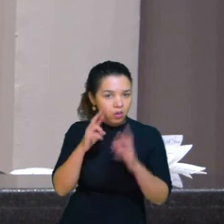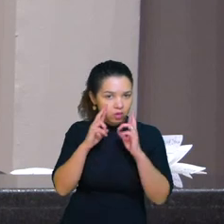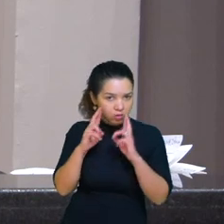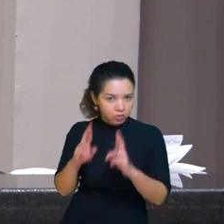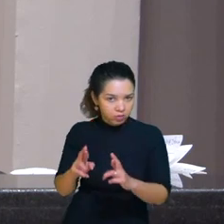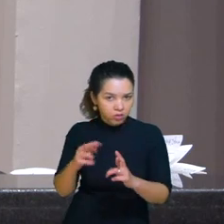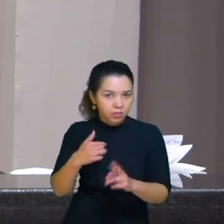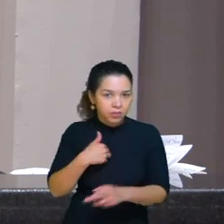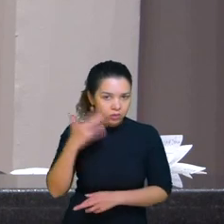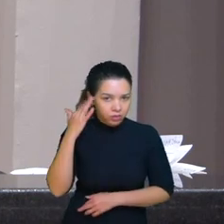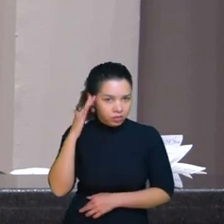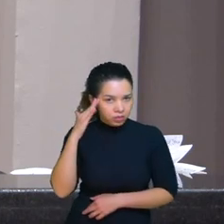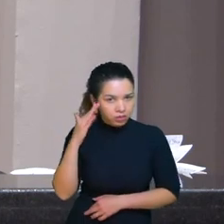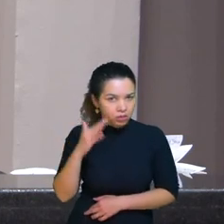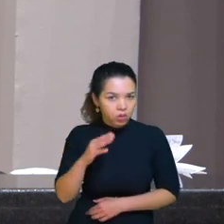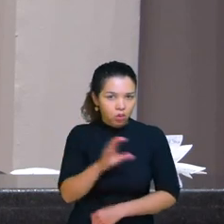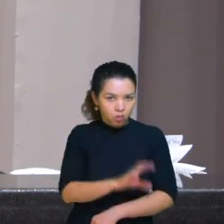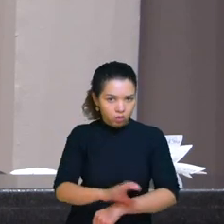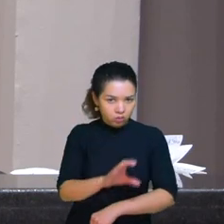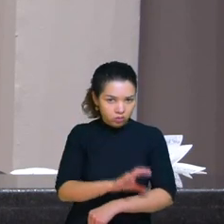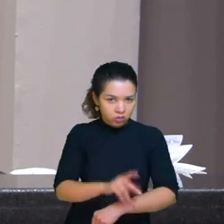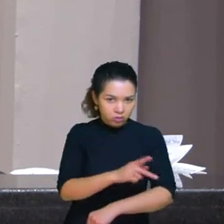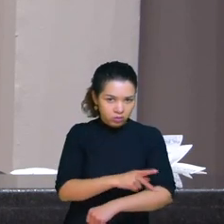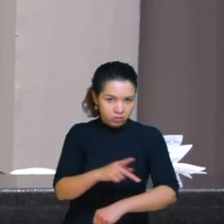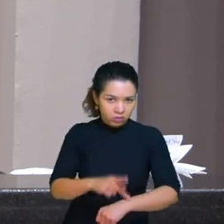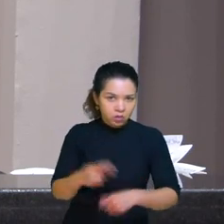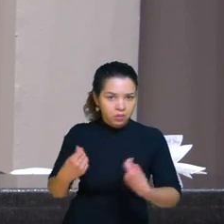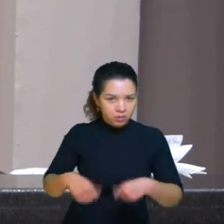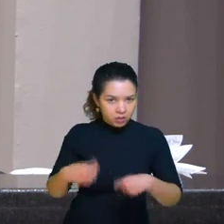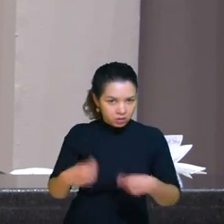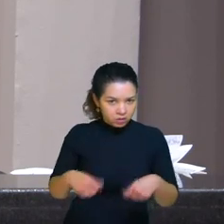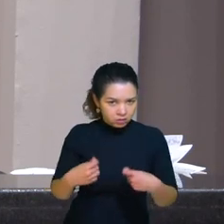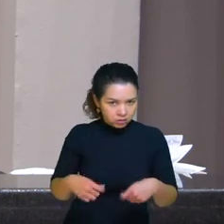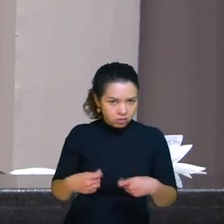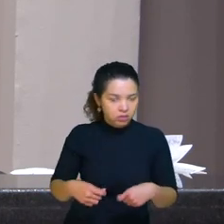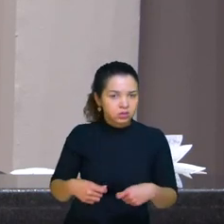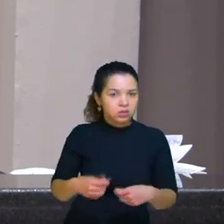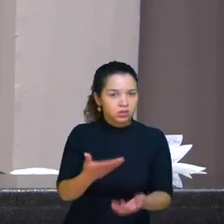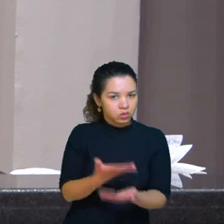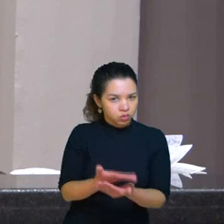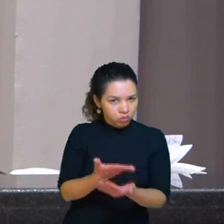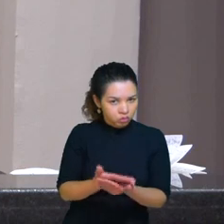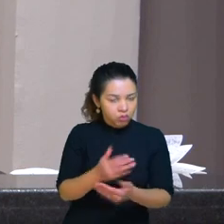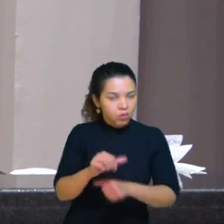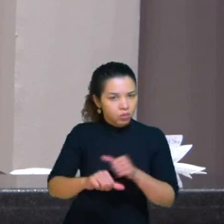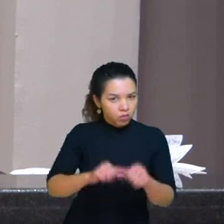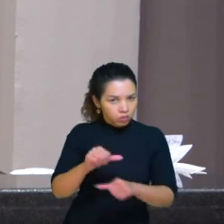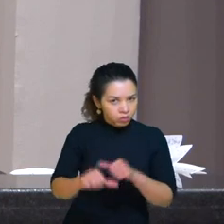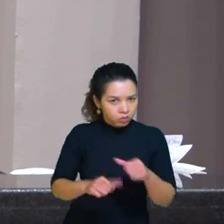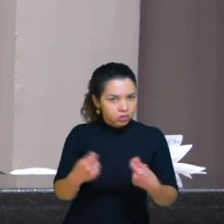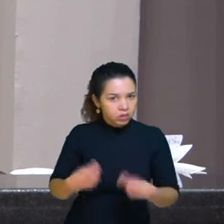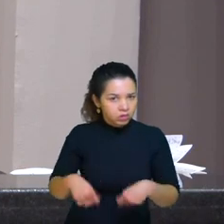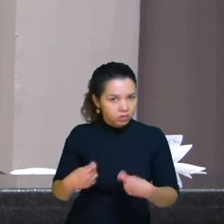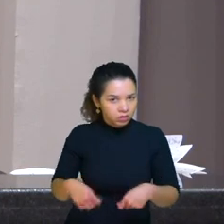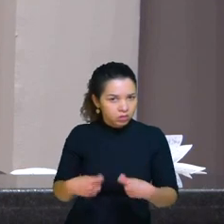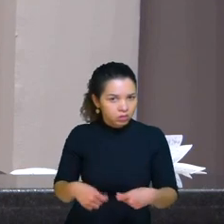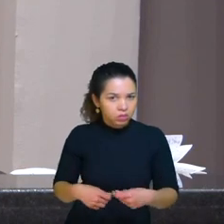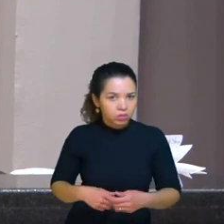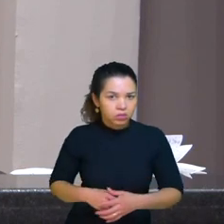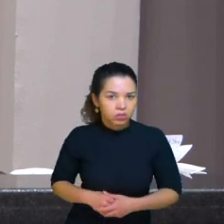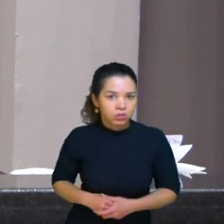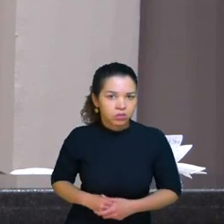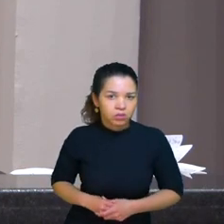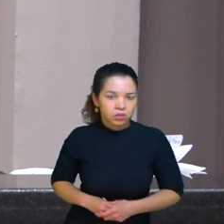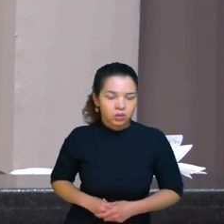entendimento o curso de pedagogia precisa ser repensado com todo respeito que o 2006 gerou com